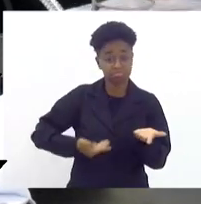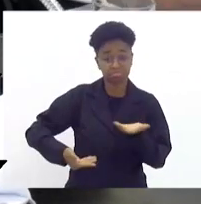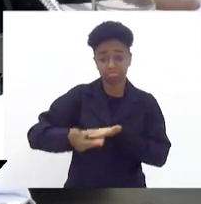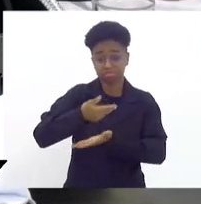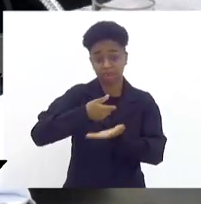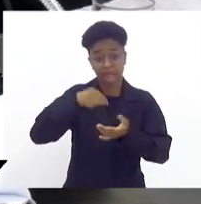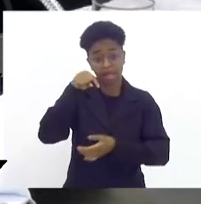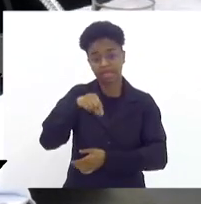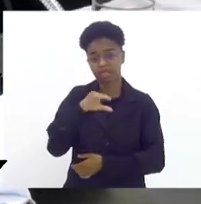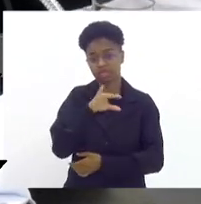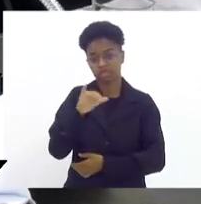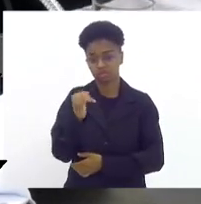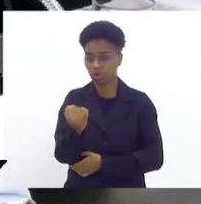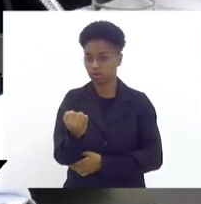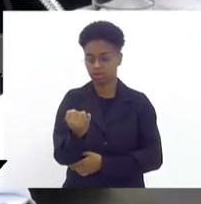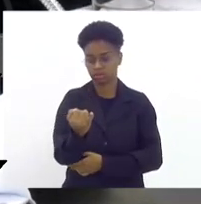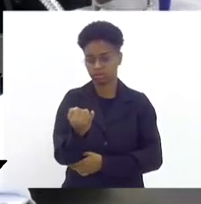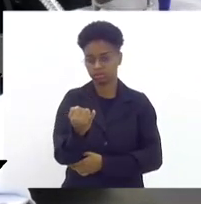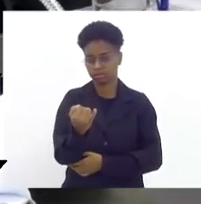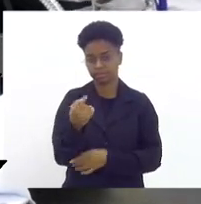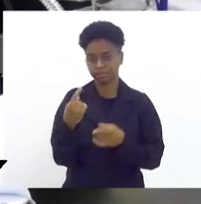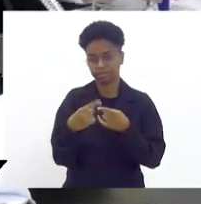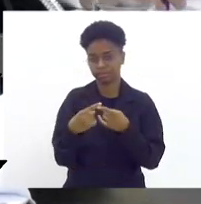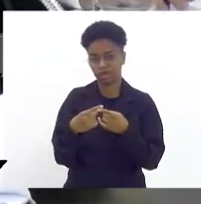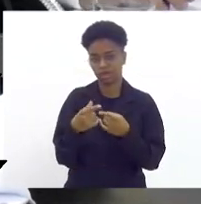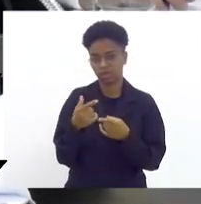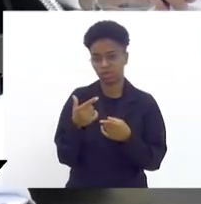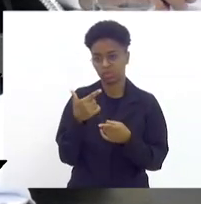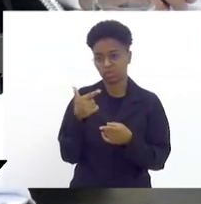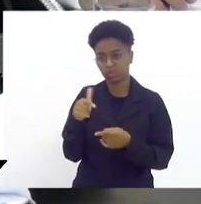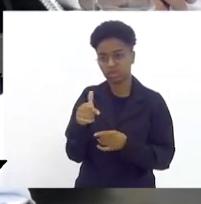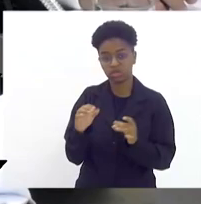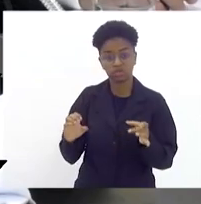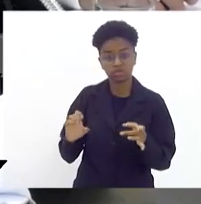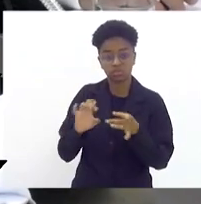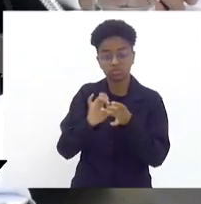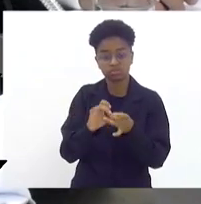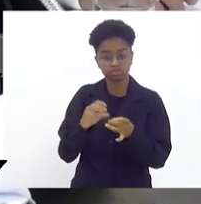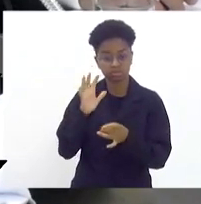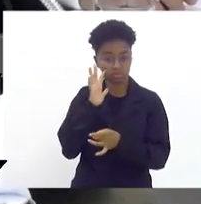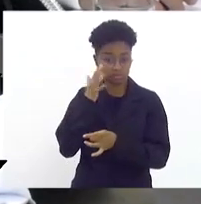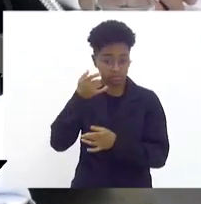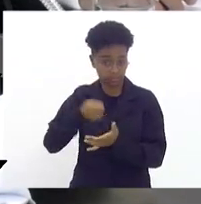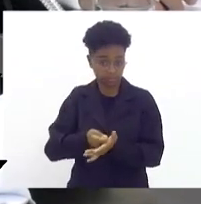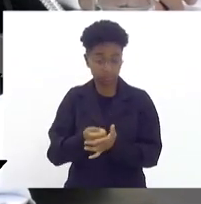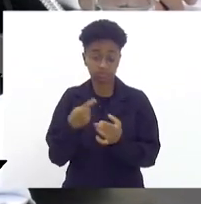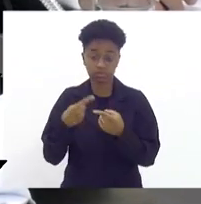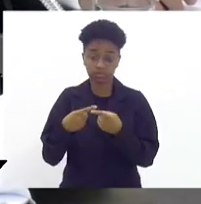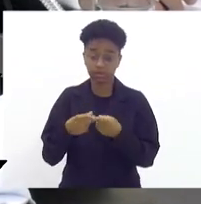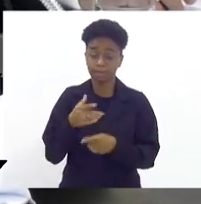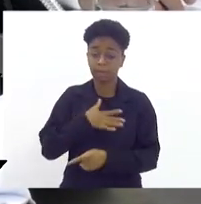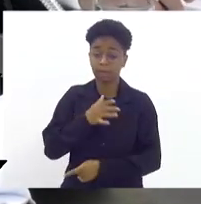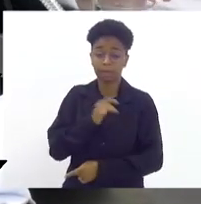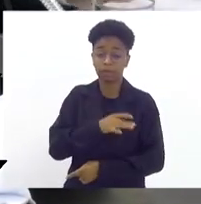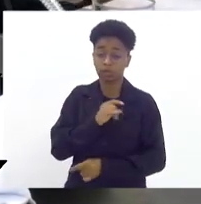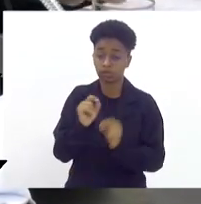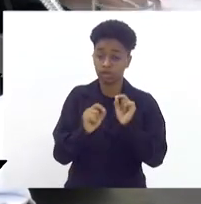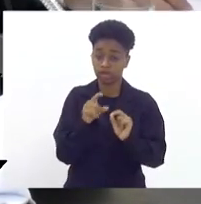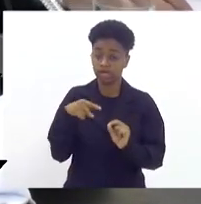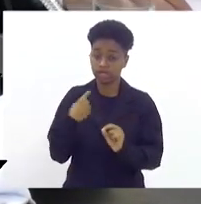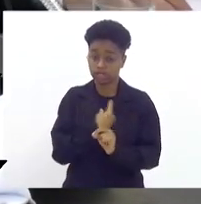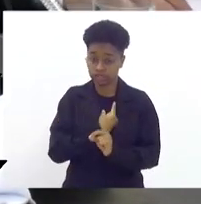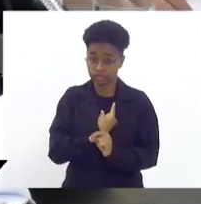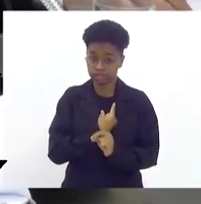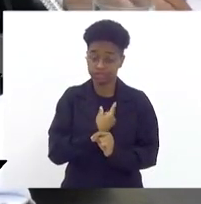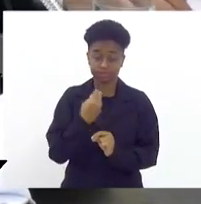CCJ. Eles não farão parte da decisão. Então, o meu receio é esse, que a gente, com todo o mérito e com